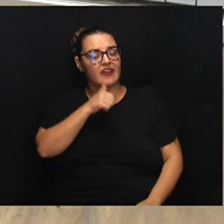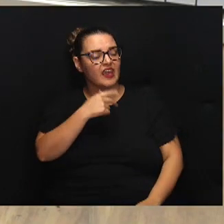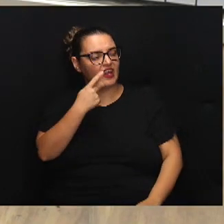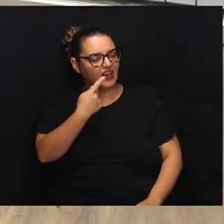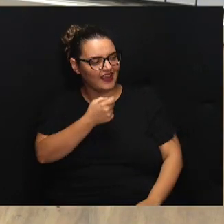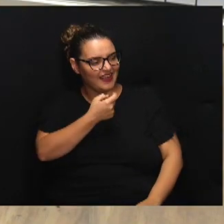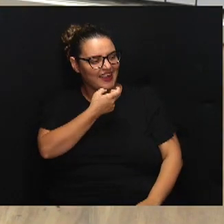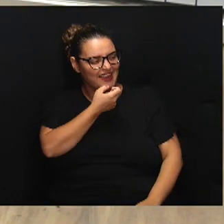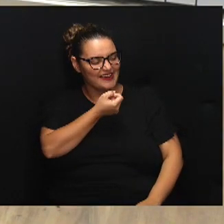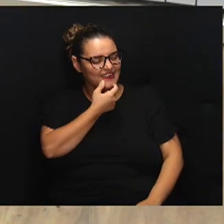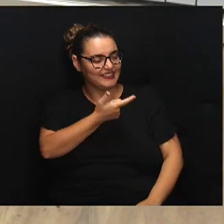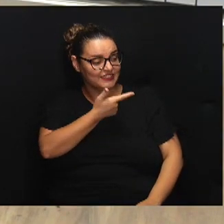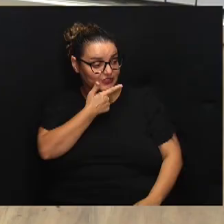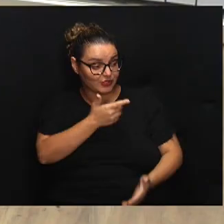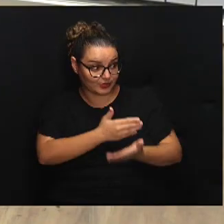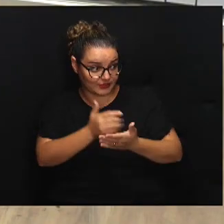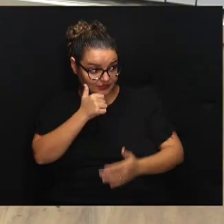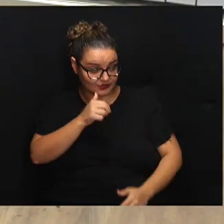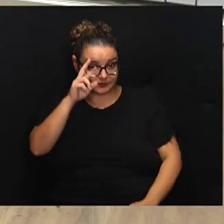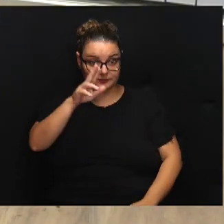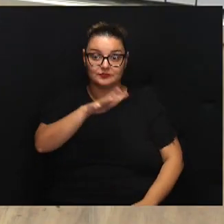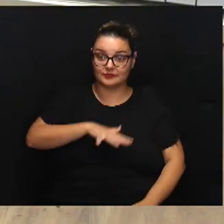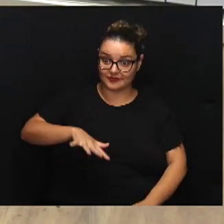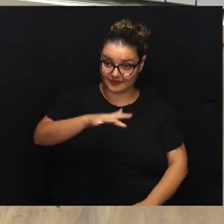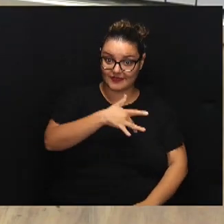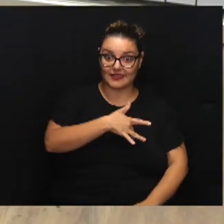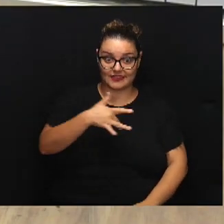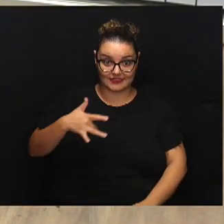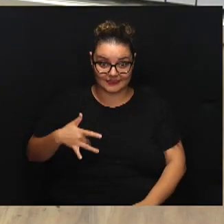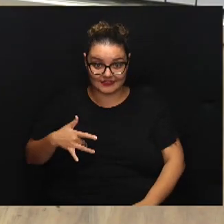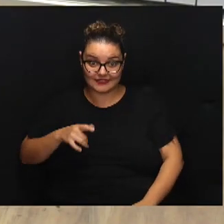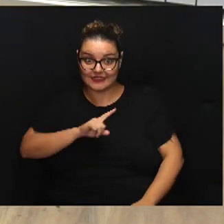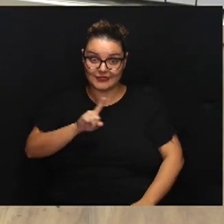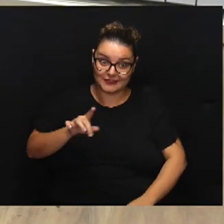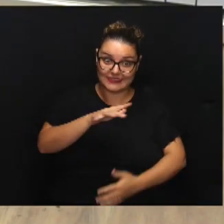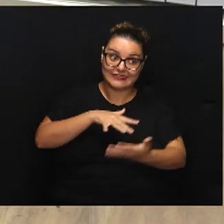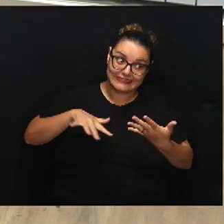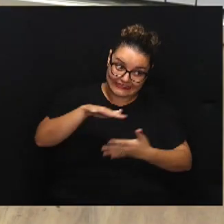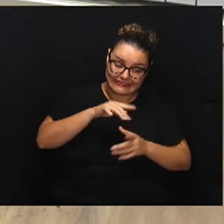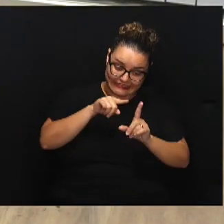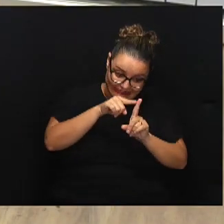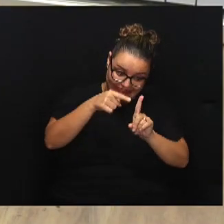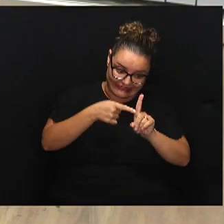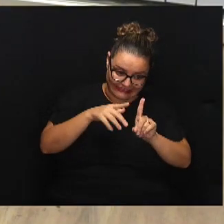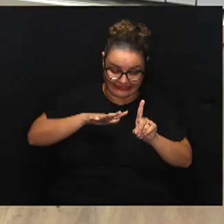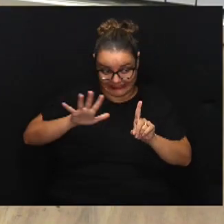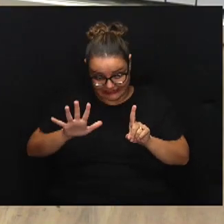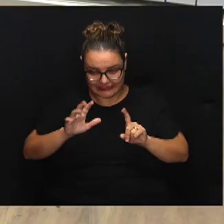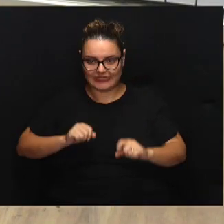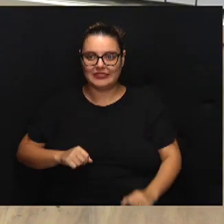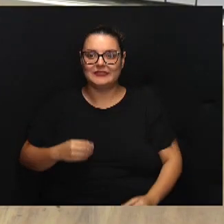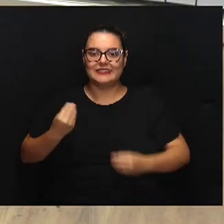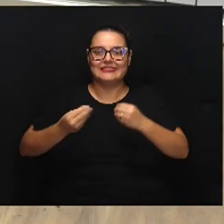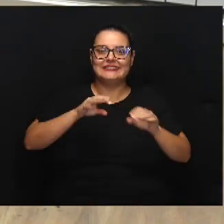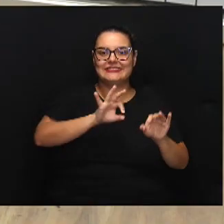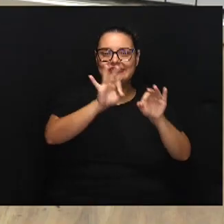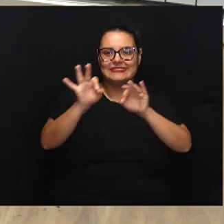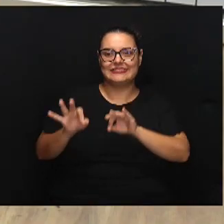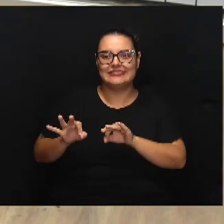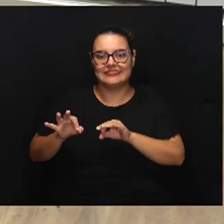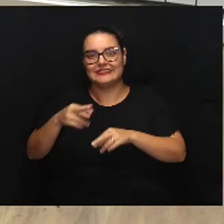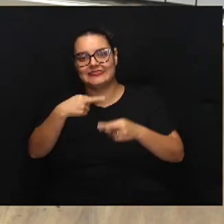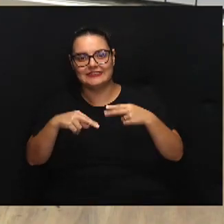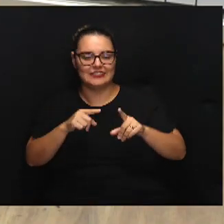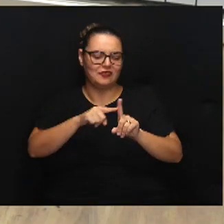Souto, começo com a senhora, que é da área da saúde, não é da obstetrícia, né? Mas de que maneira que acompanha essa questão do